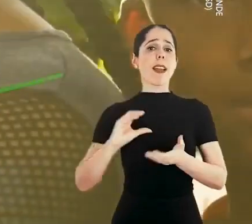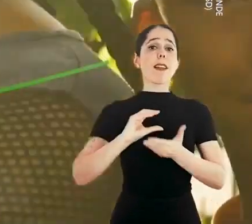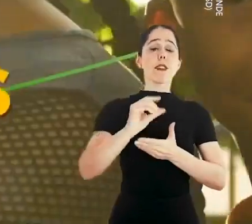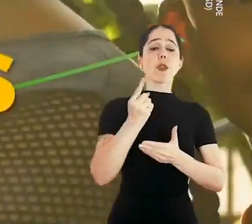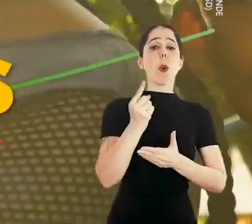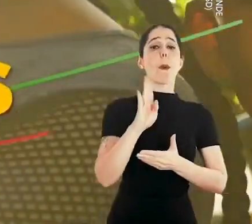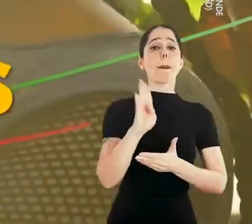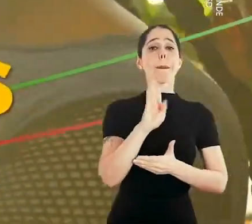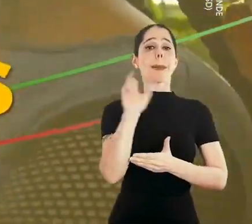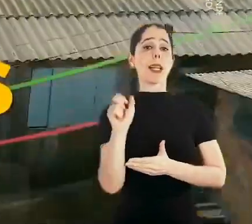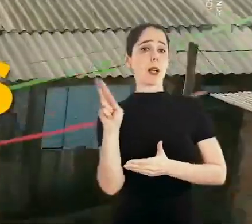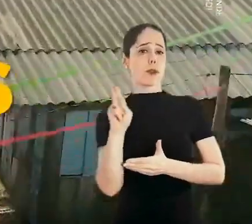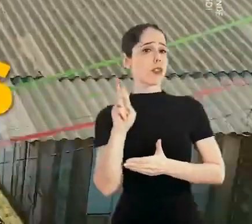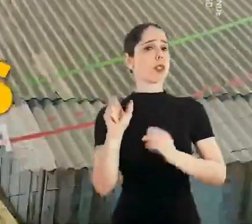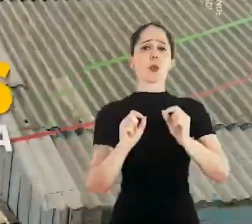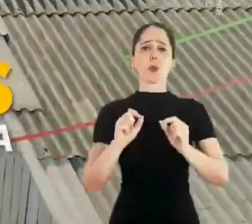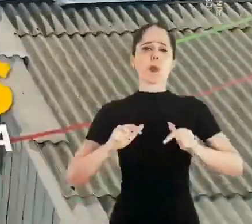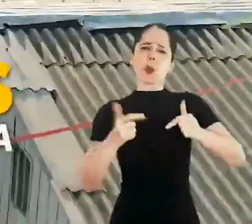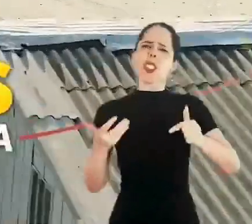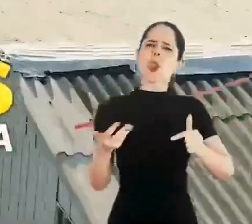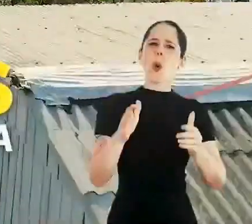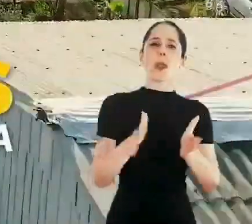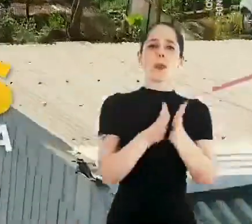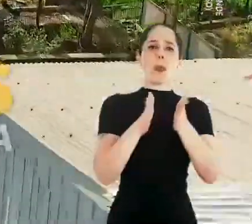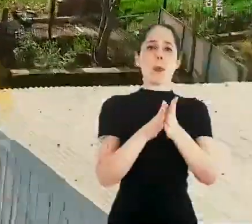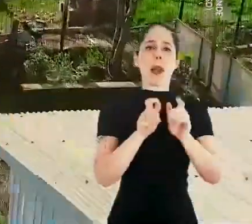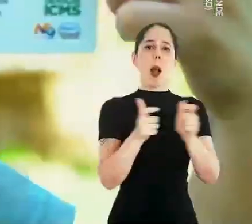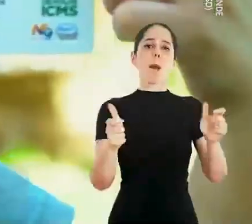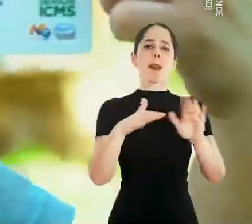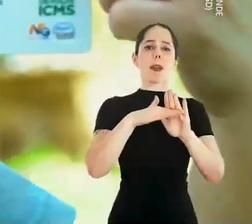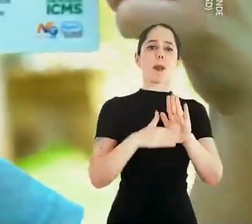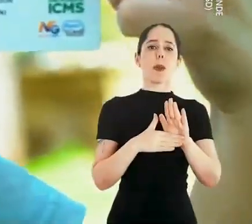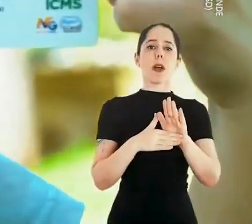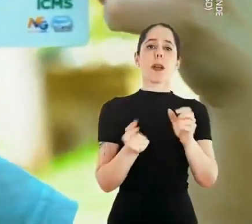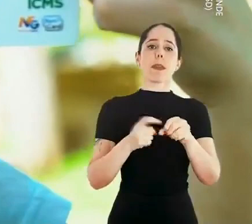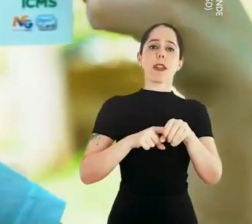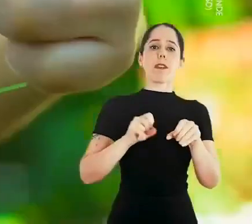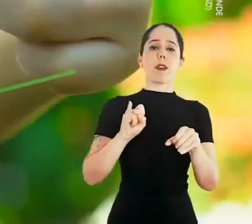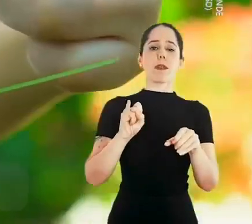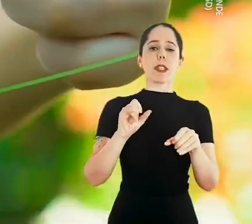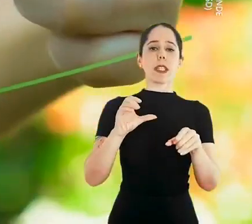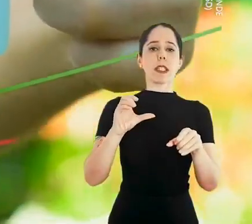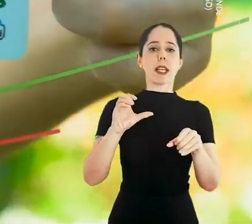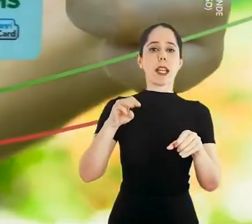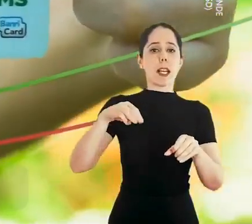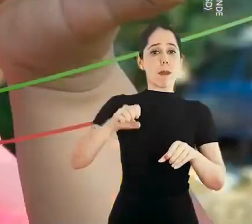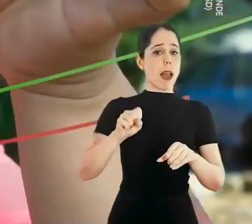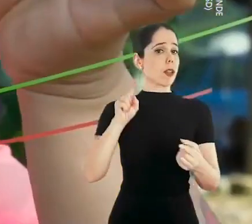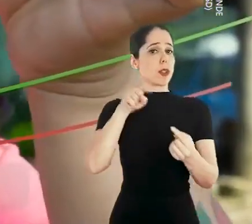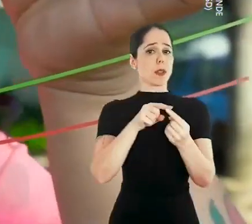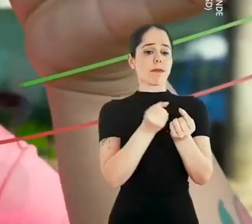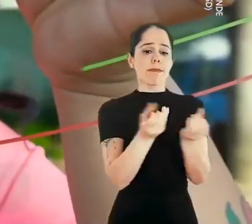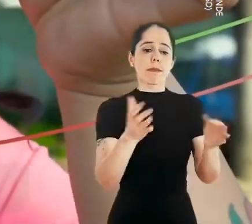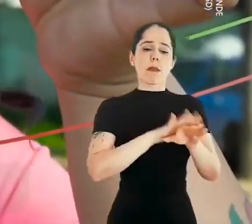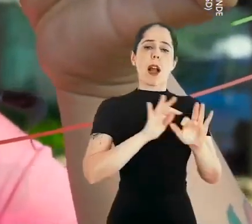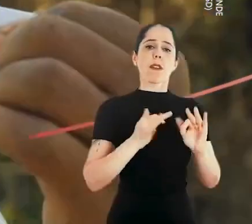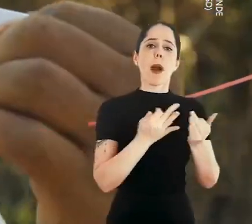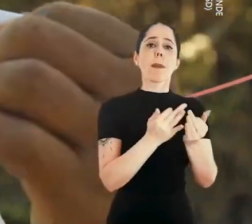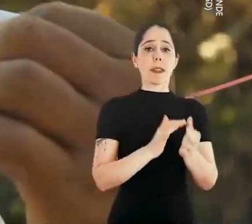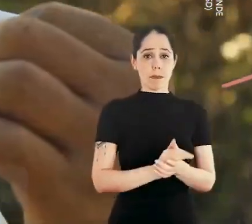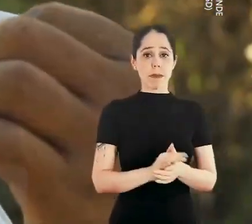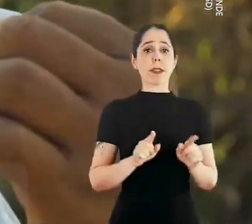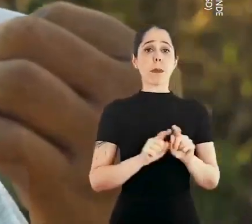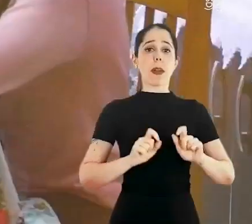vai investir 1 bilhão de reais no enfrentamento à pobreza, ampliando o programa Devolve ICMS para alcançar